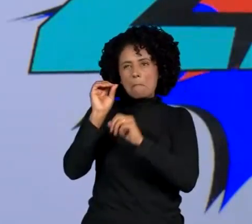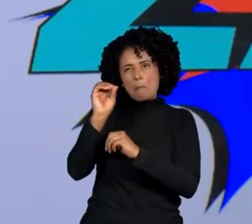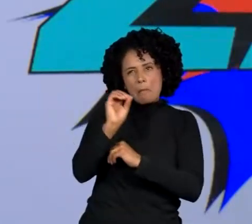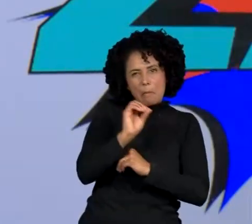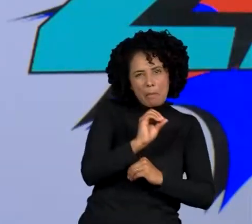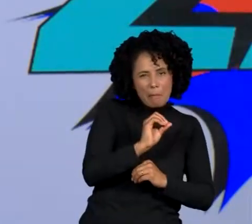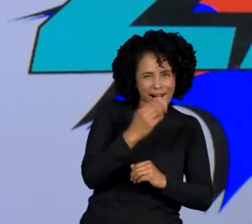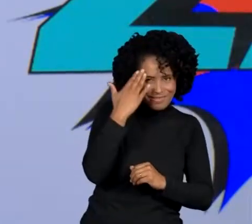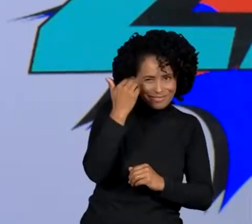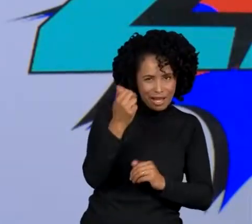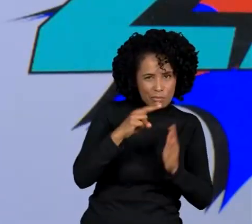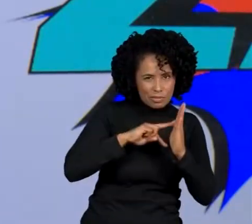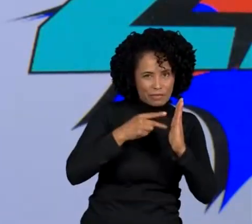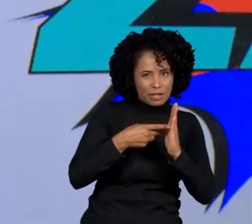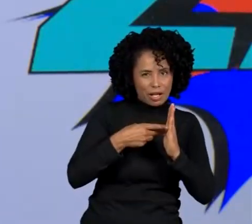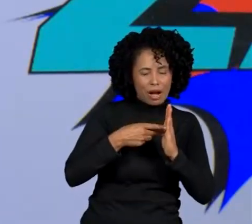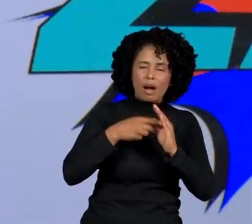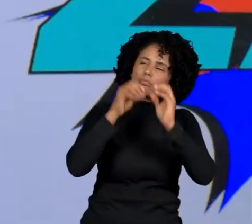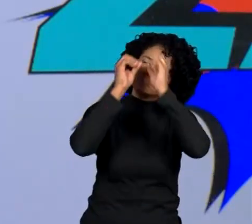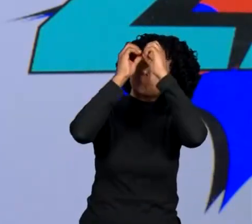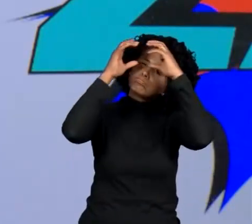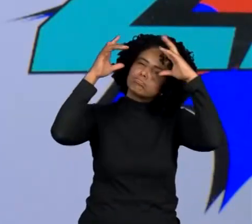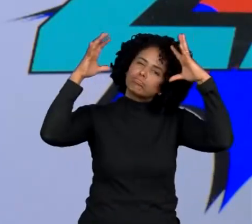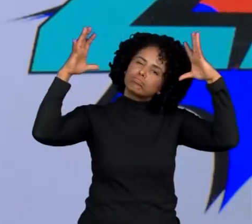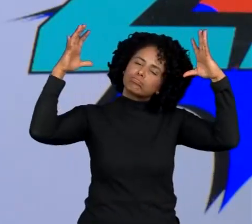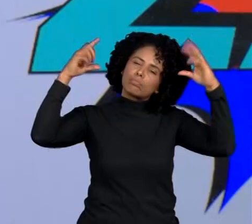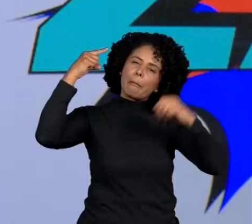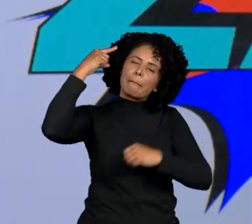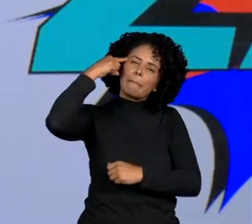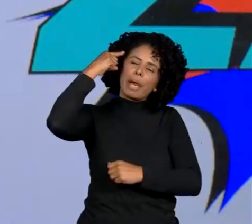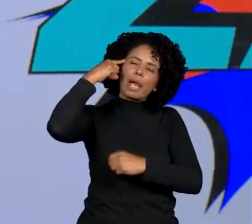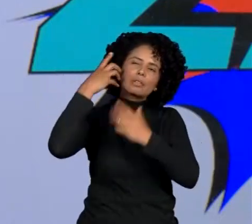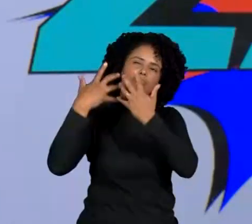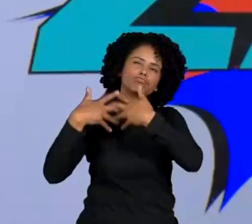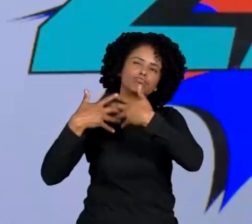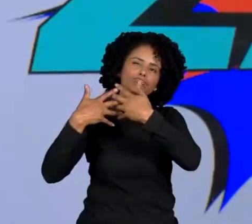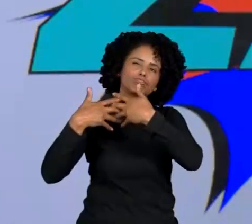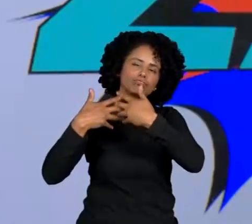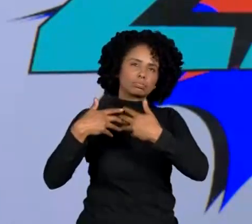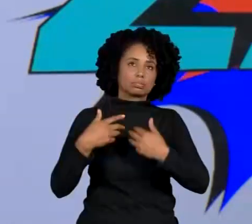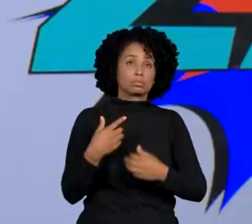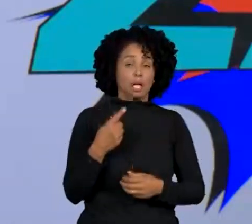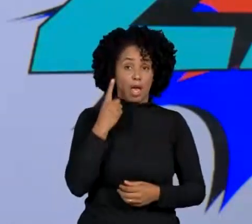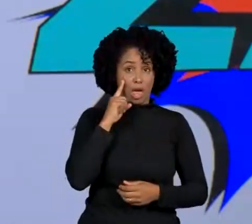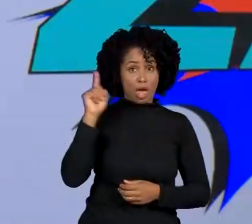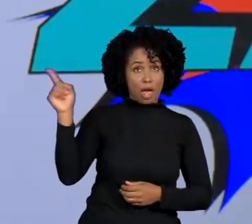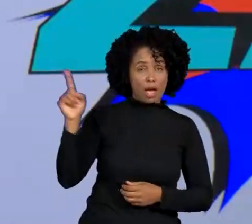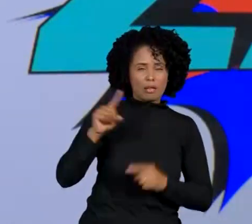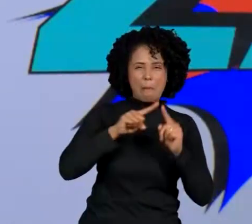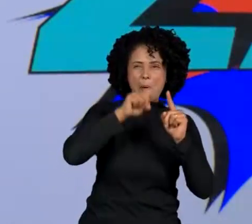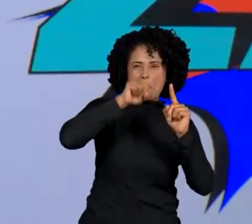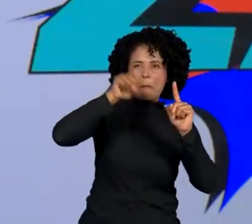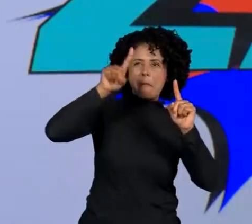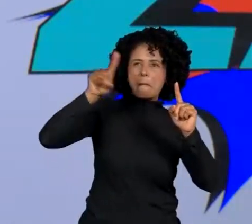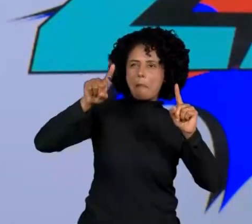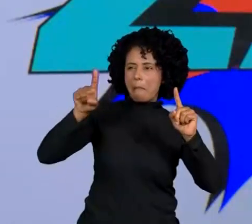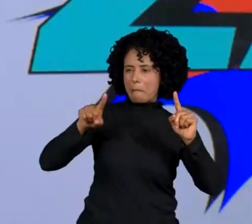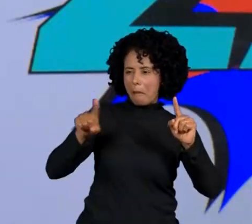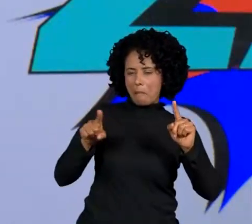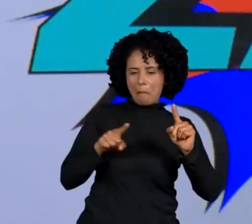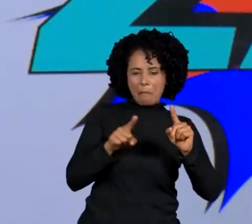ó, elas indicam pensamento. Aqui ao lado eu tenho um balão todo estriadinho que não tem a